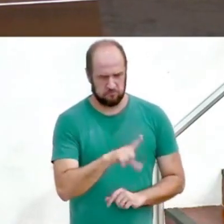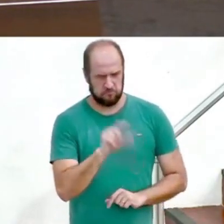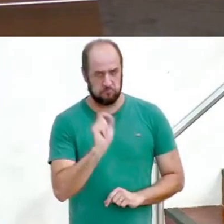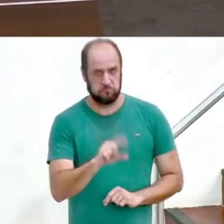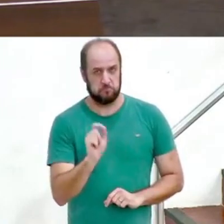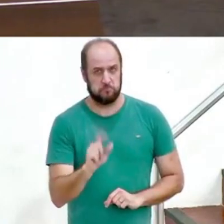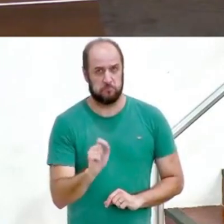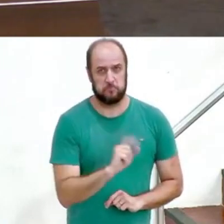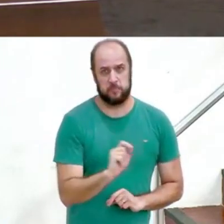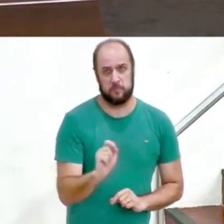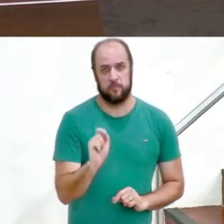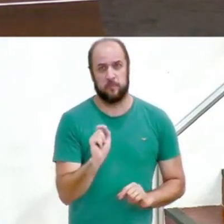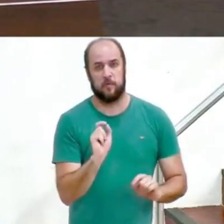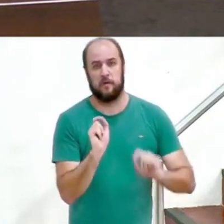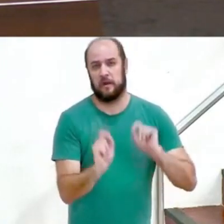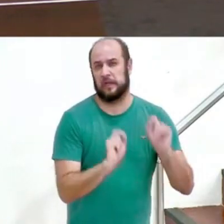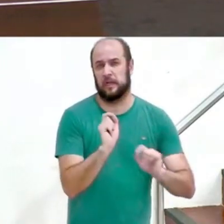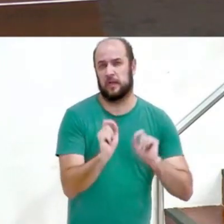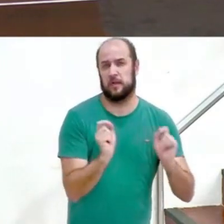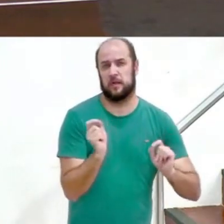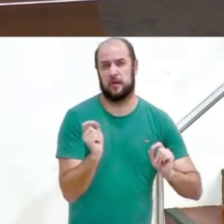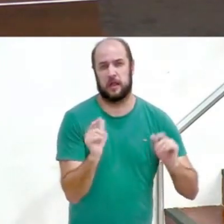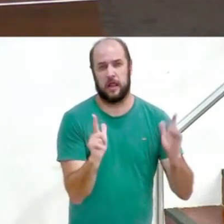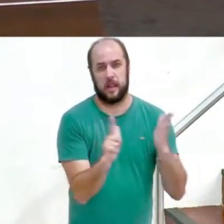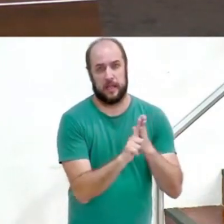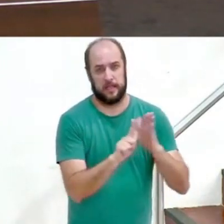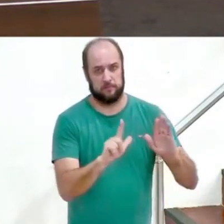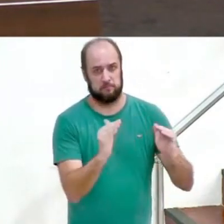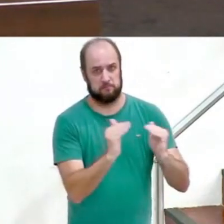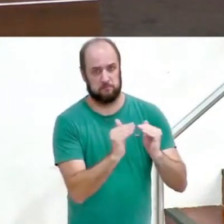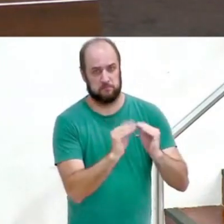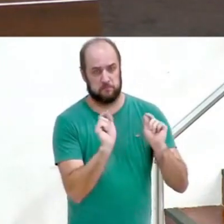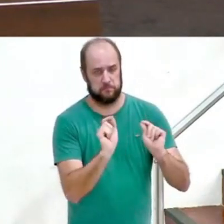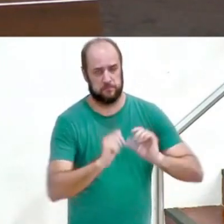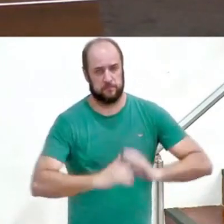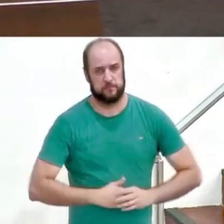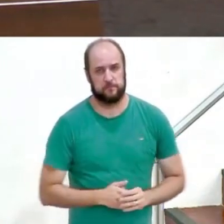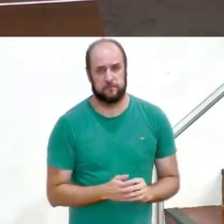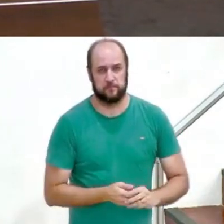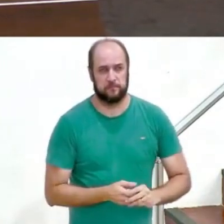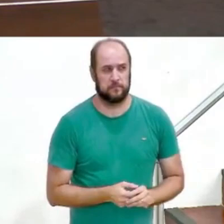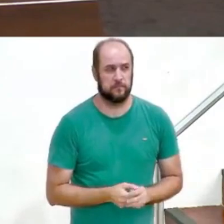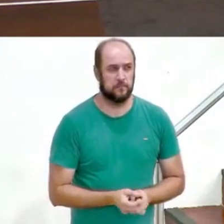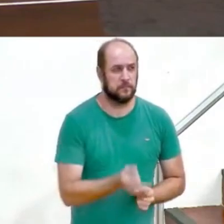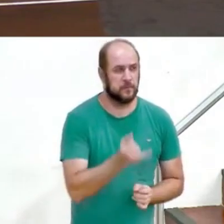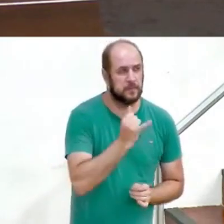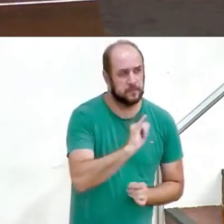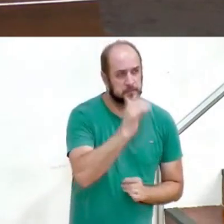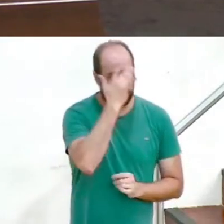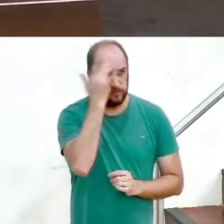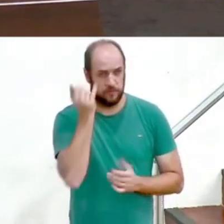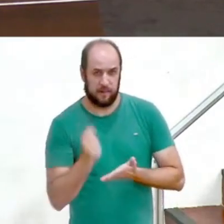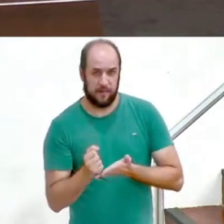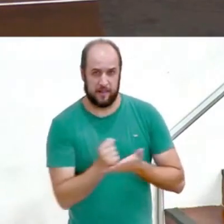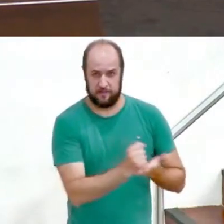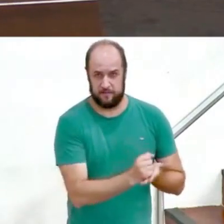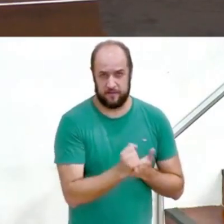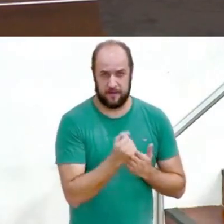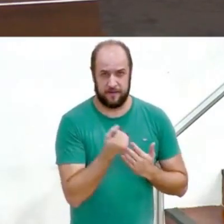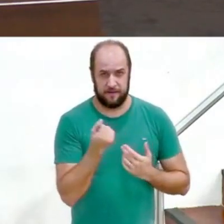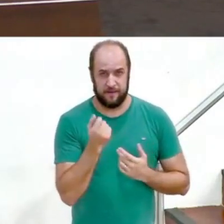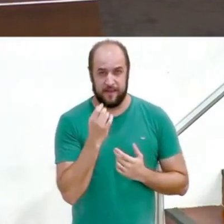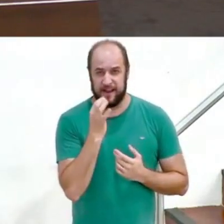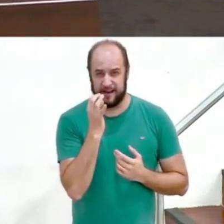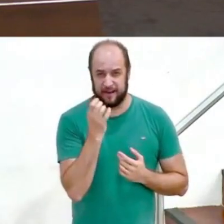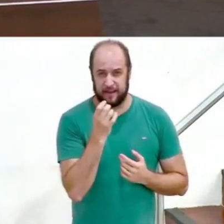a seguinte questão relacionada com a lei. Se alguém leva carne santificada na borda de sua